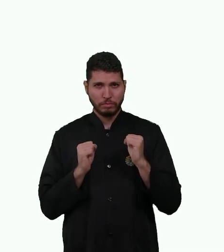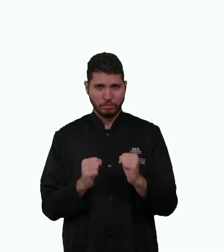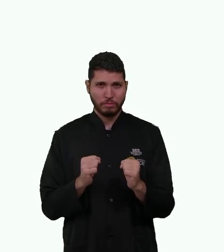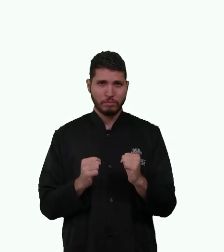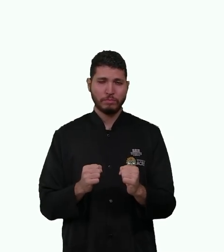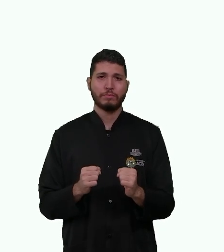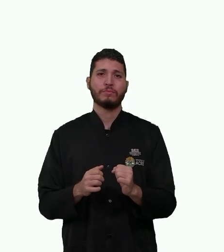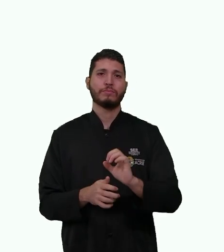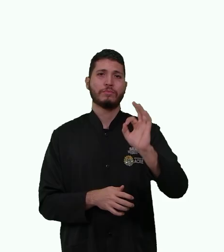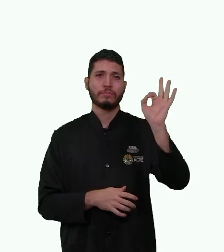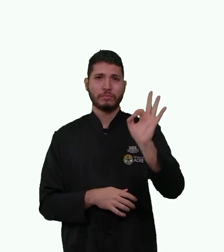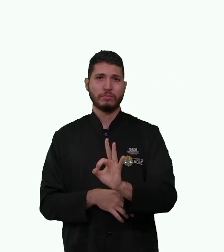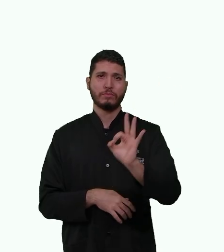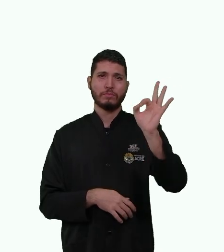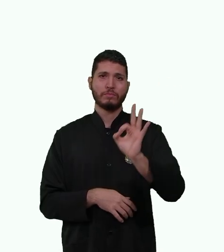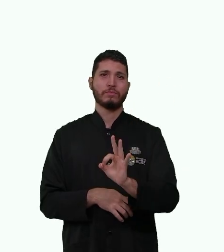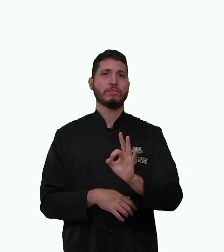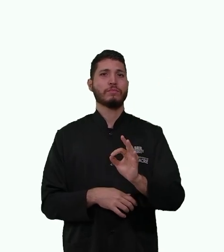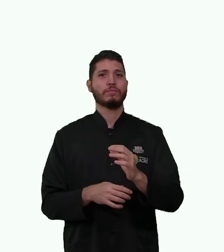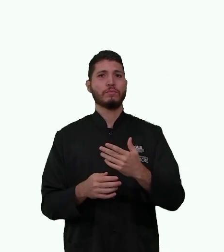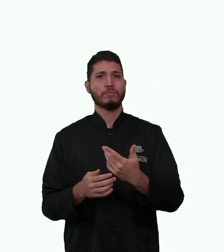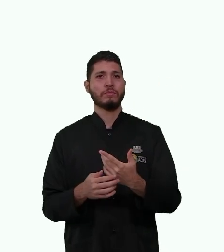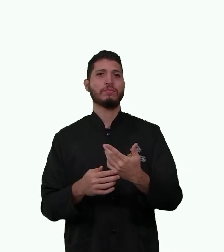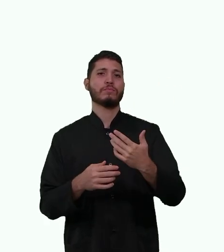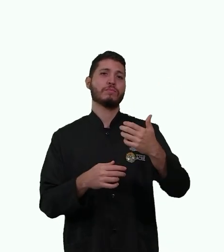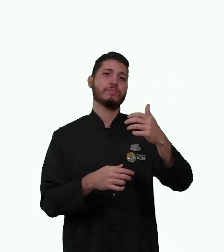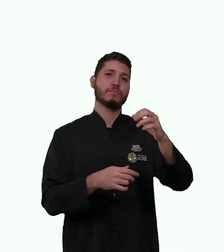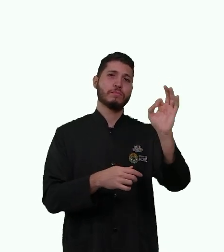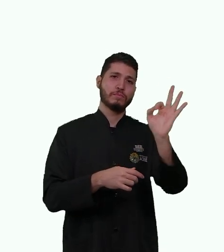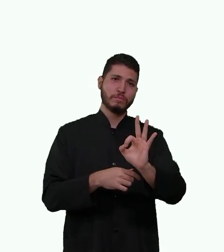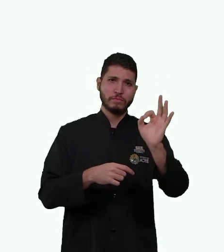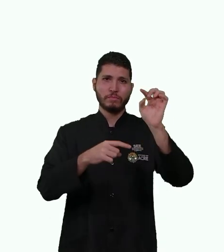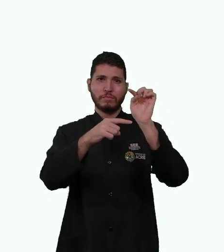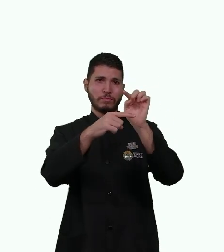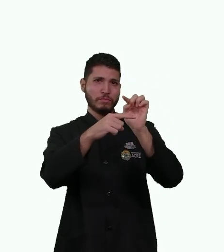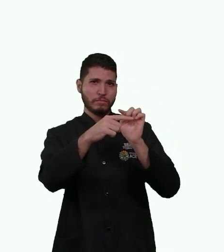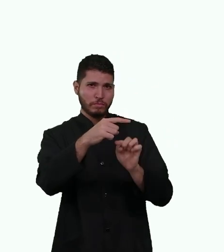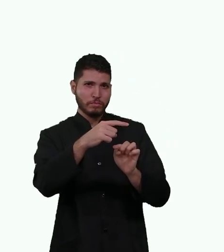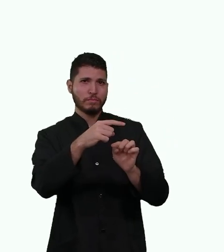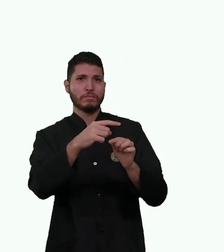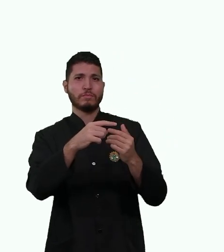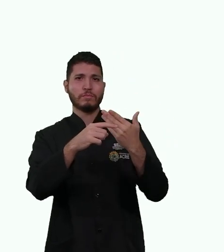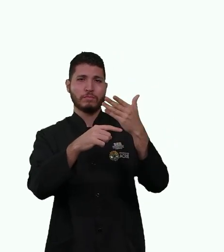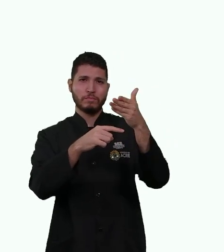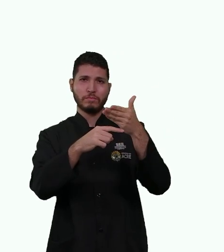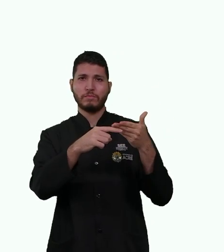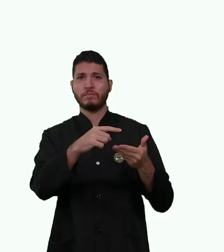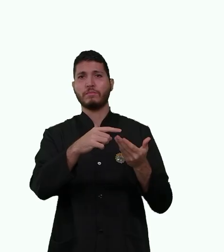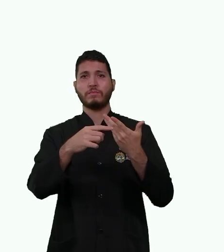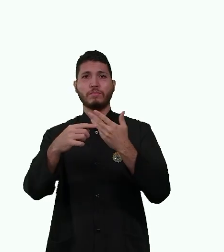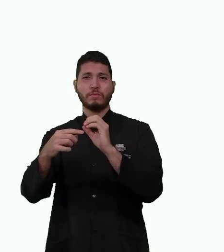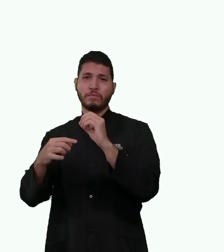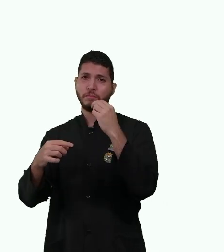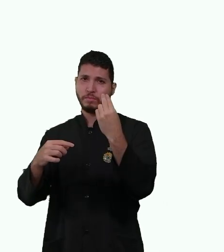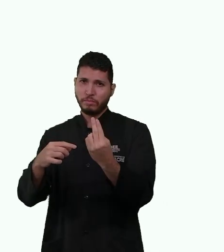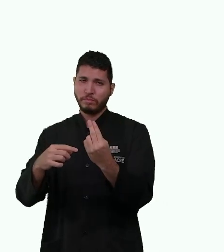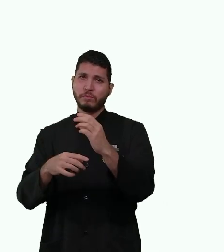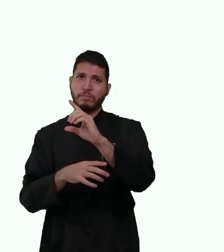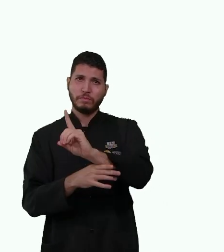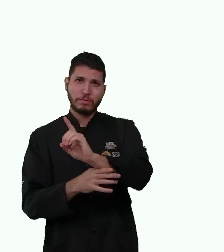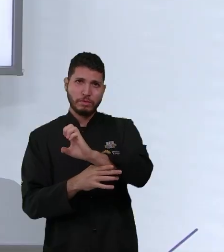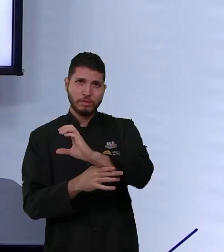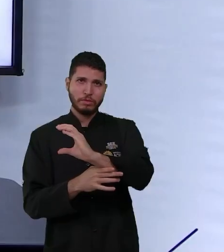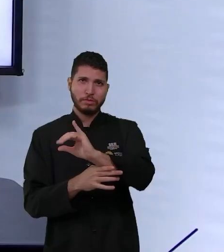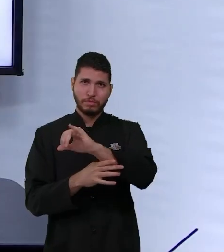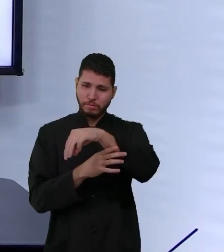em percentual, fração ou decimal. E aí a gente tem aqui, estudante, vem